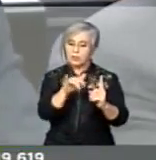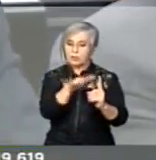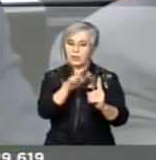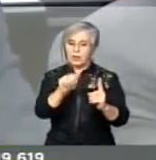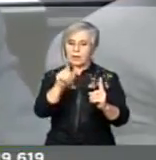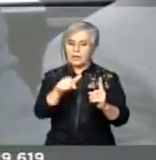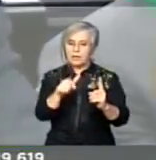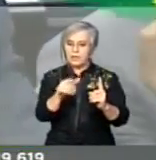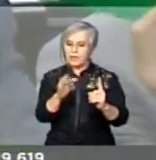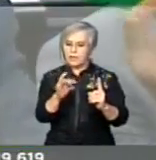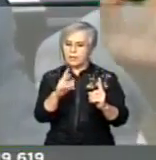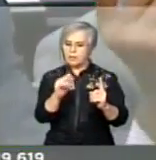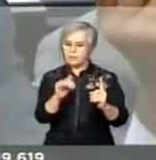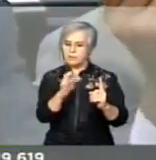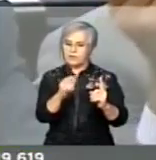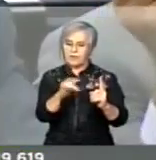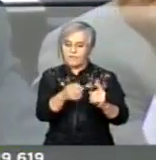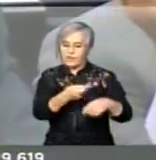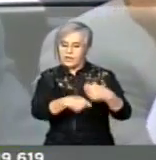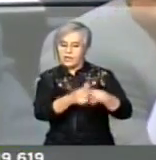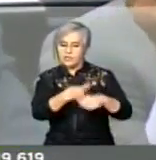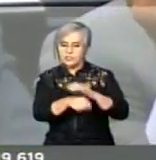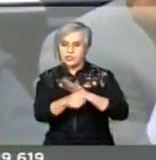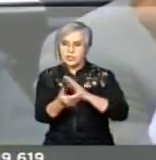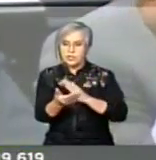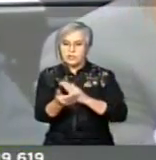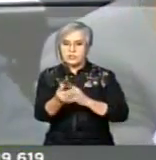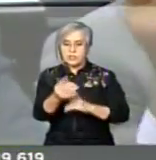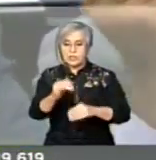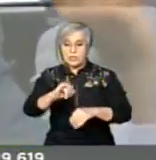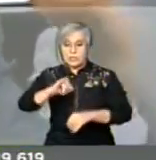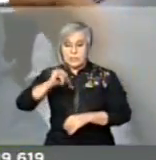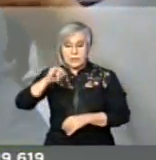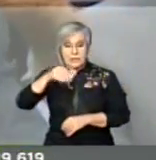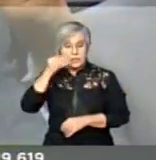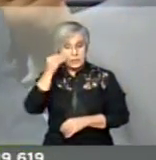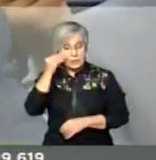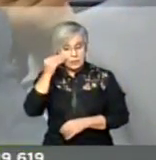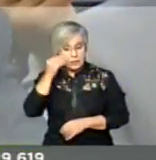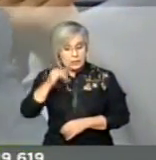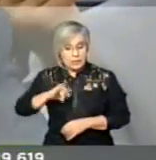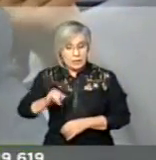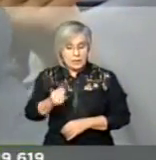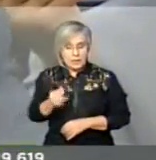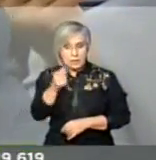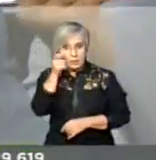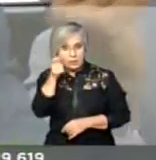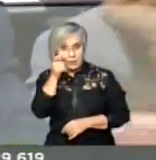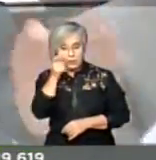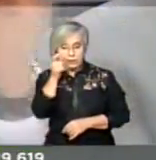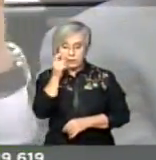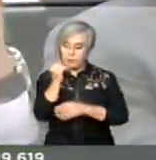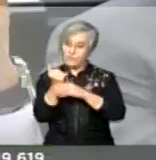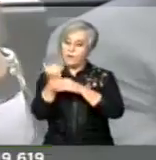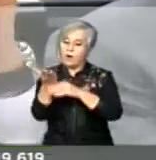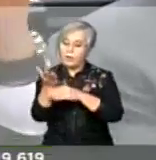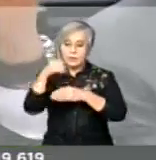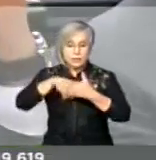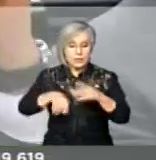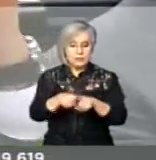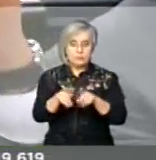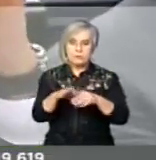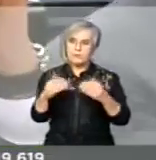interesses internos e externos. Vamos ouvir com respeito. Portanto, senhor presidente, senhores deputados,